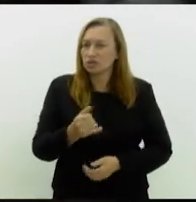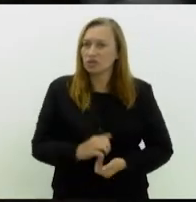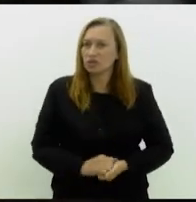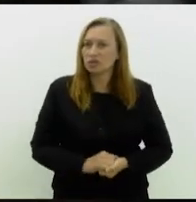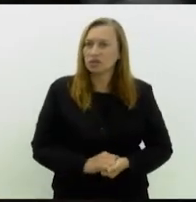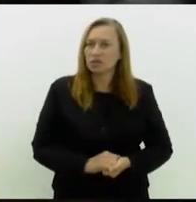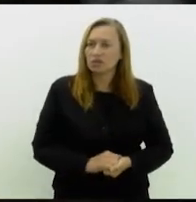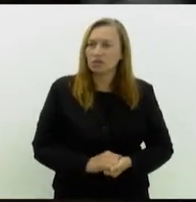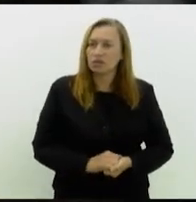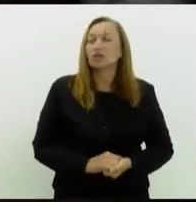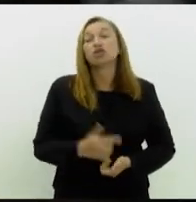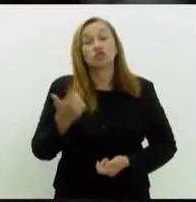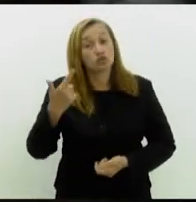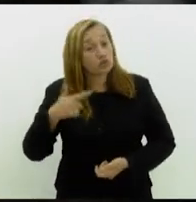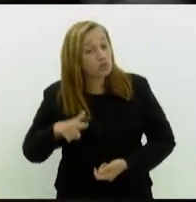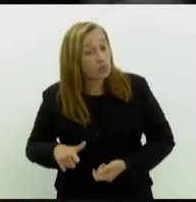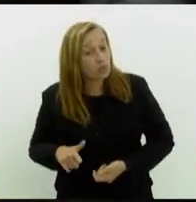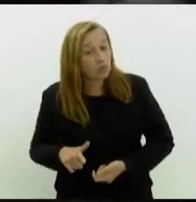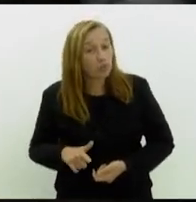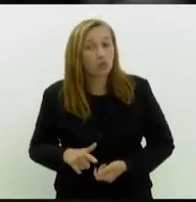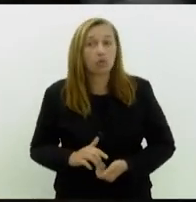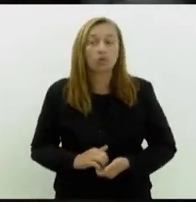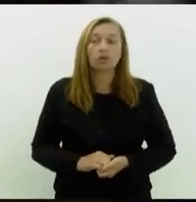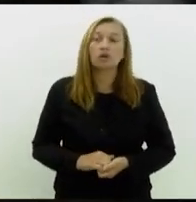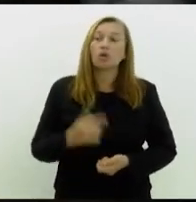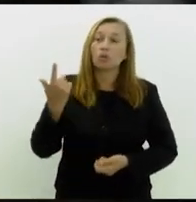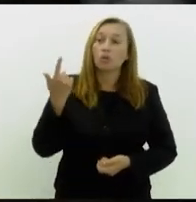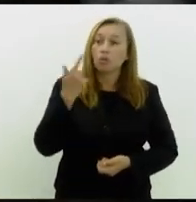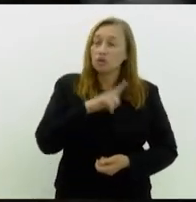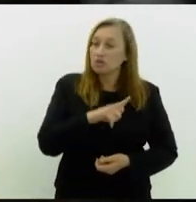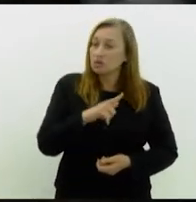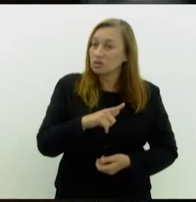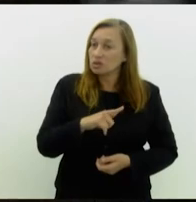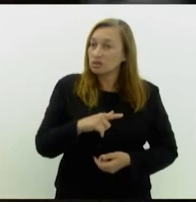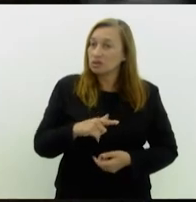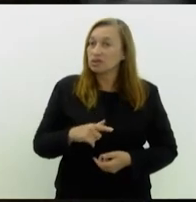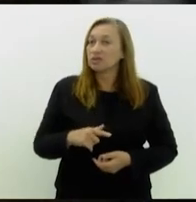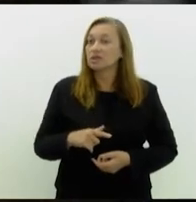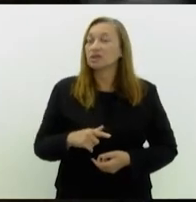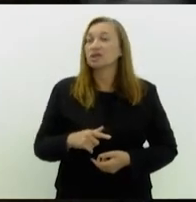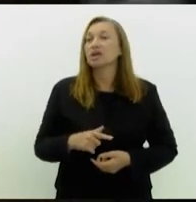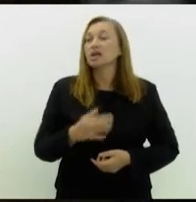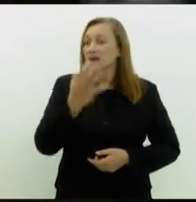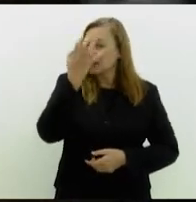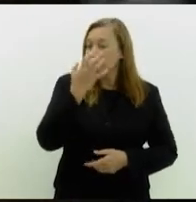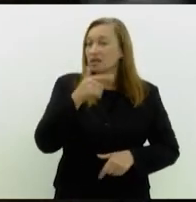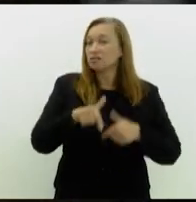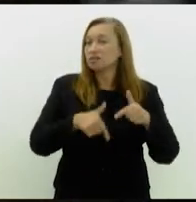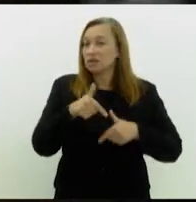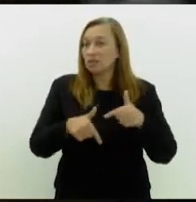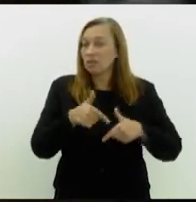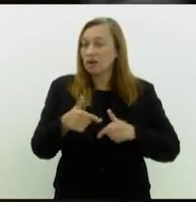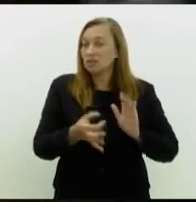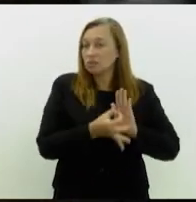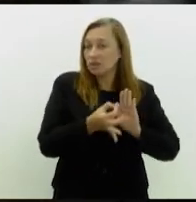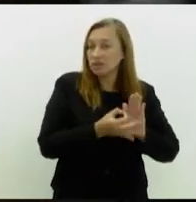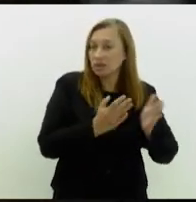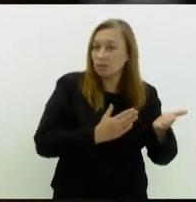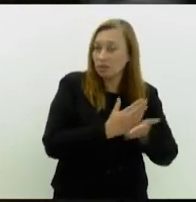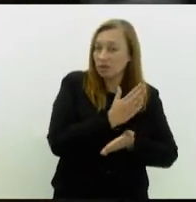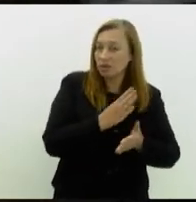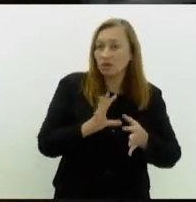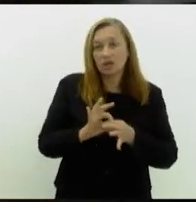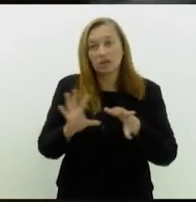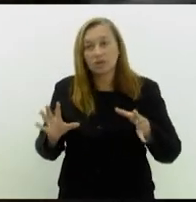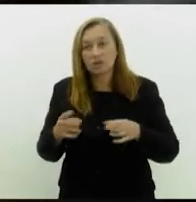ccj mais uma vez a gente tá conseguindo dar celeridade a ccj e muitas vezes os pareceres são aprovados deliberados